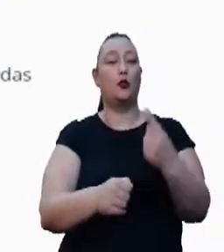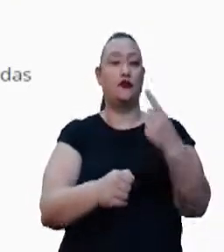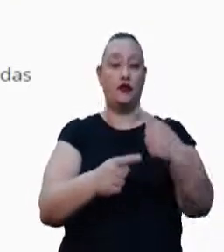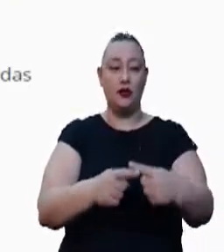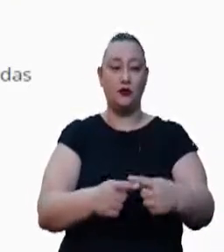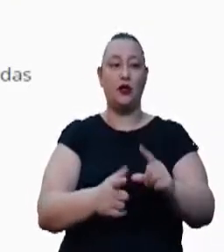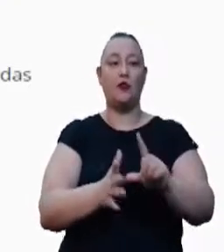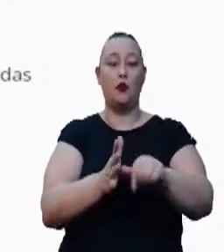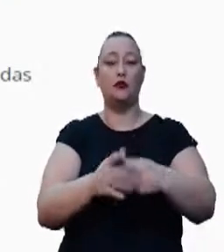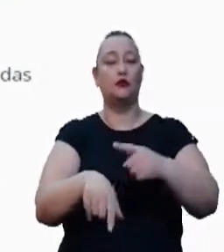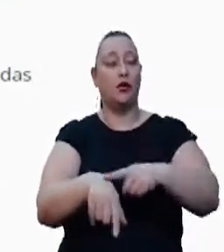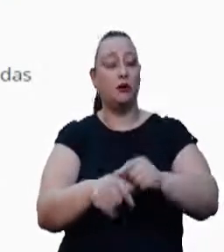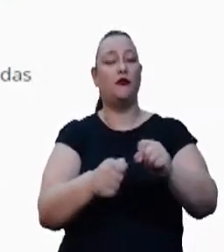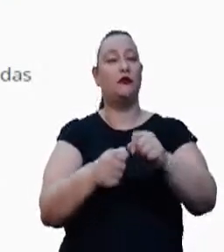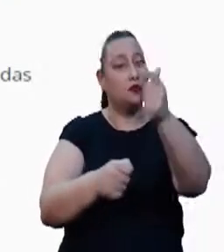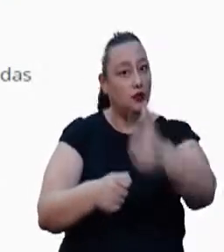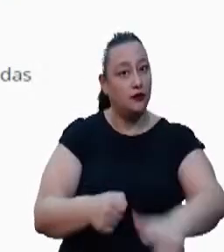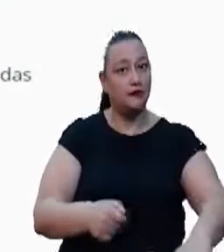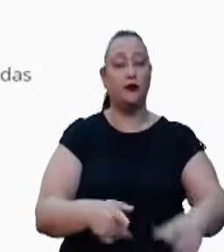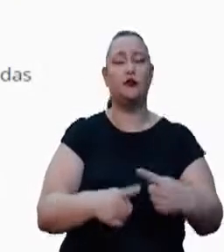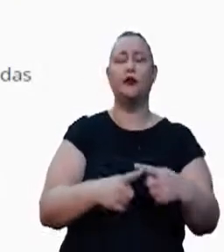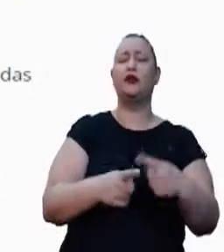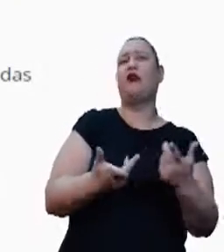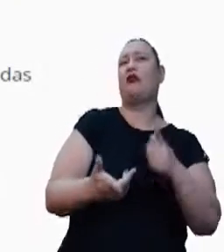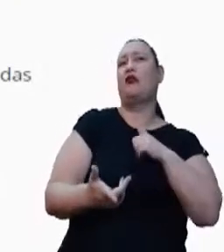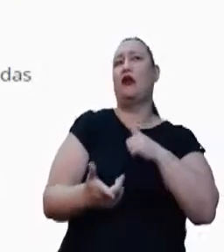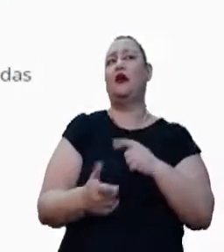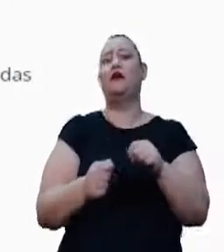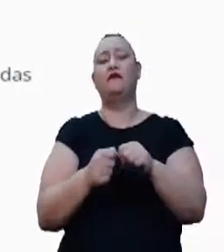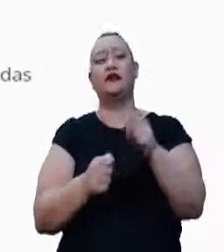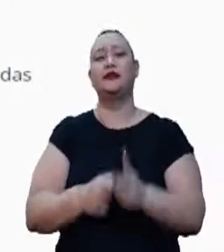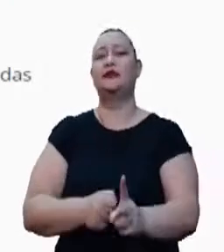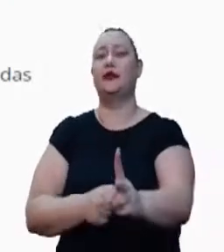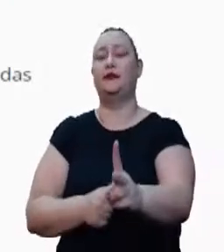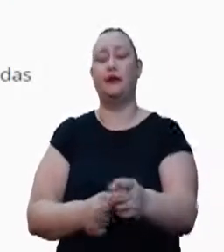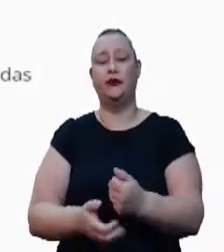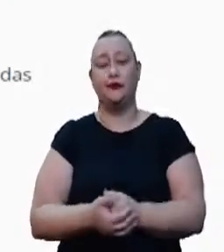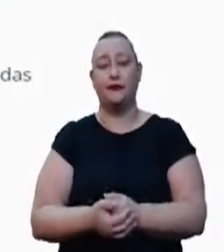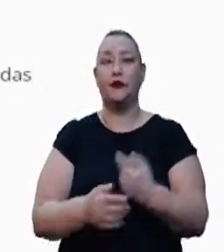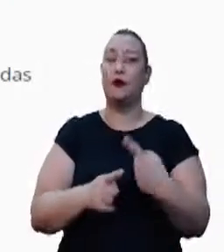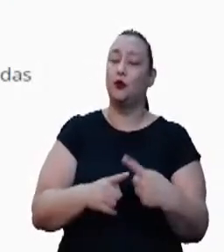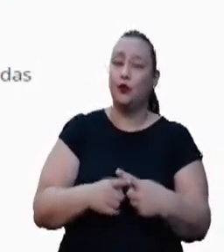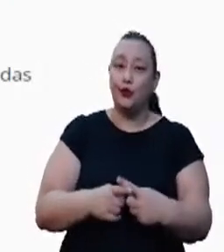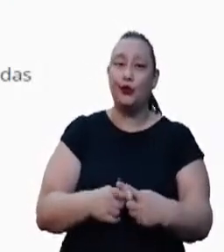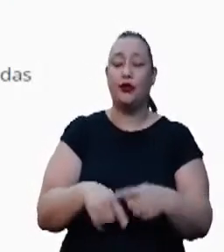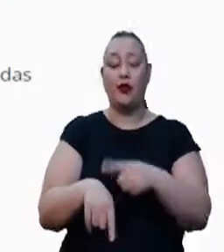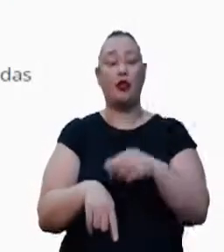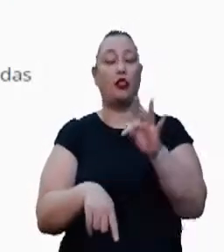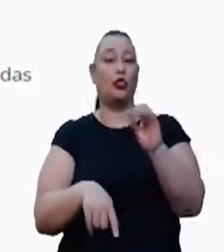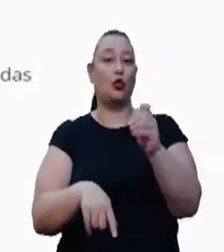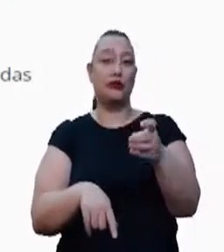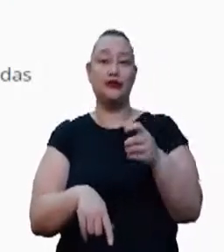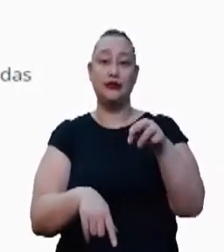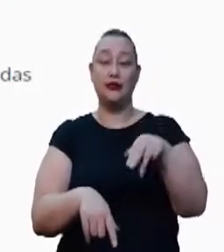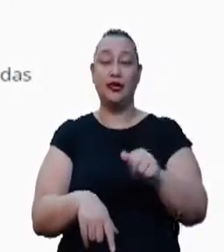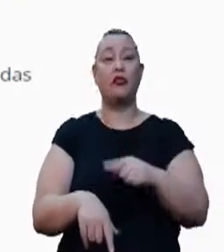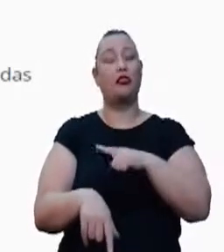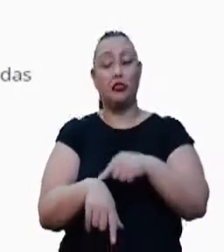questão que me foi enviada também, né? Por que ela tem que ser refeita? Porque a toxina ela tem um tempo de